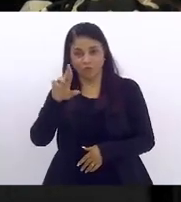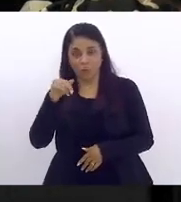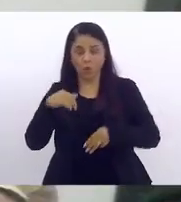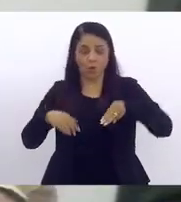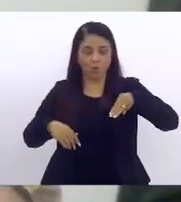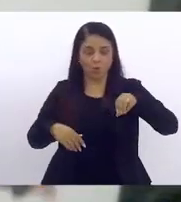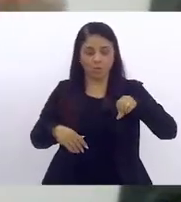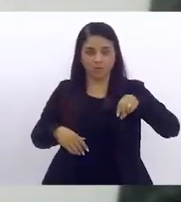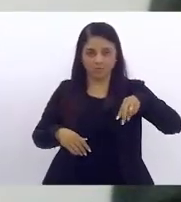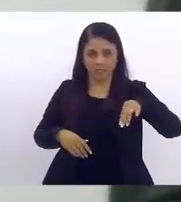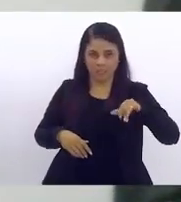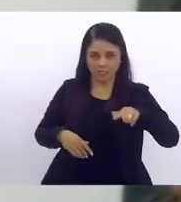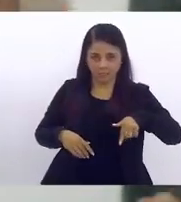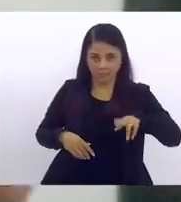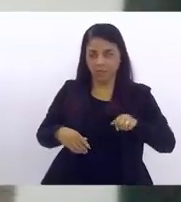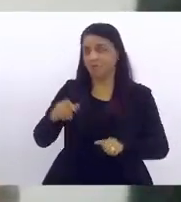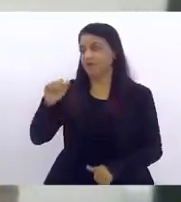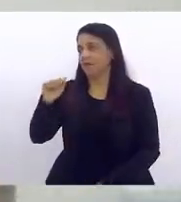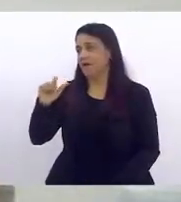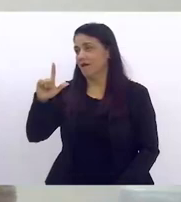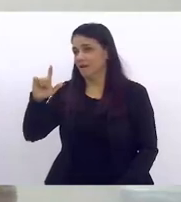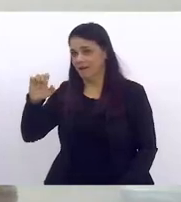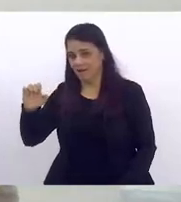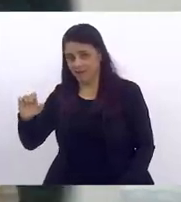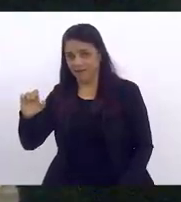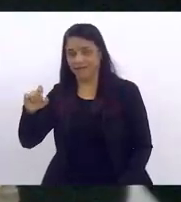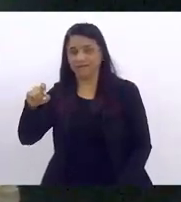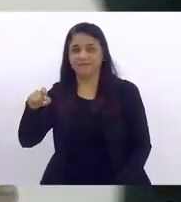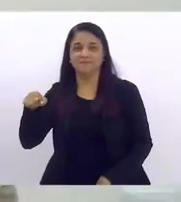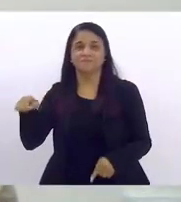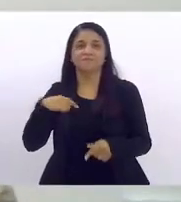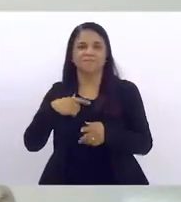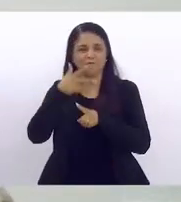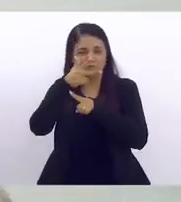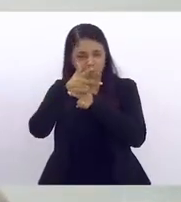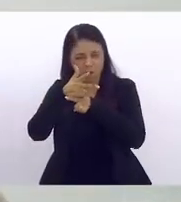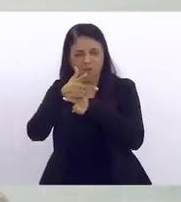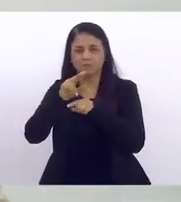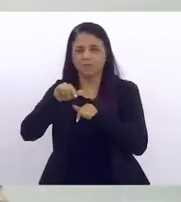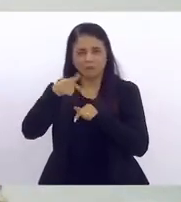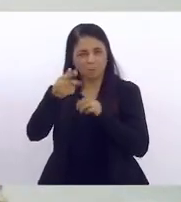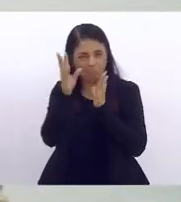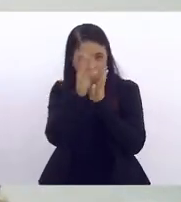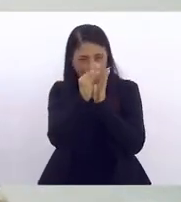Sá, ao Alé, que está aqui filmando tudo, a gente vai depois postar.